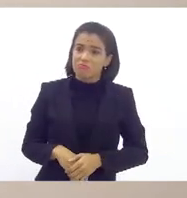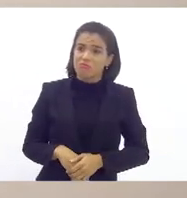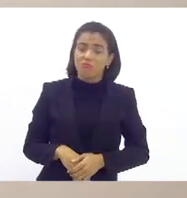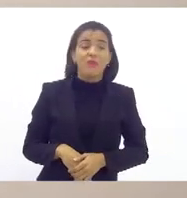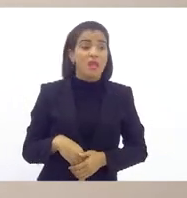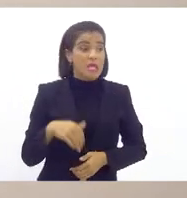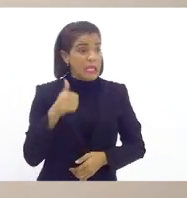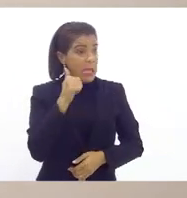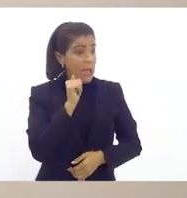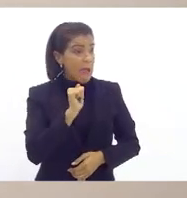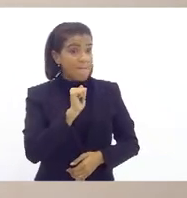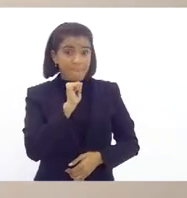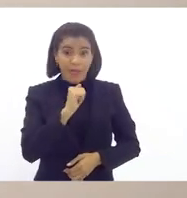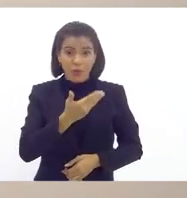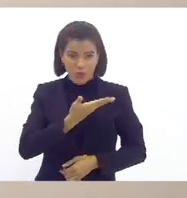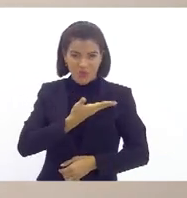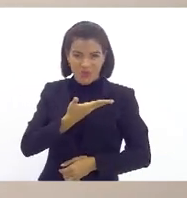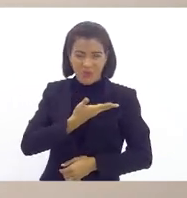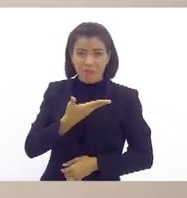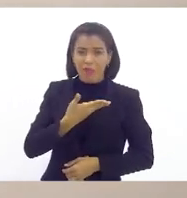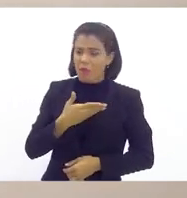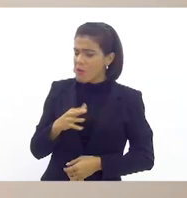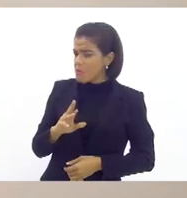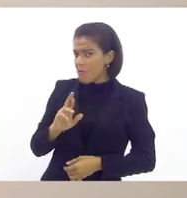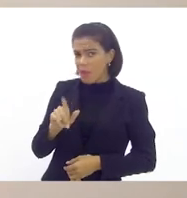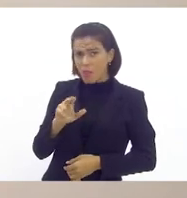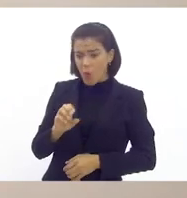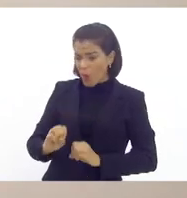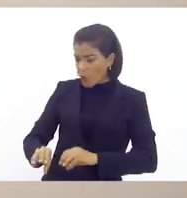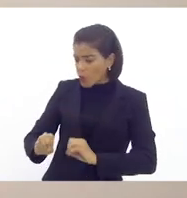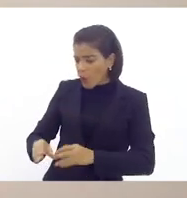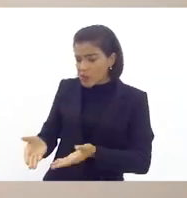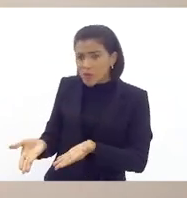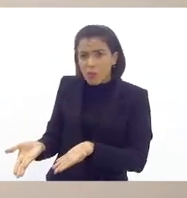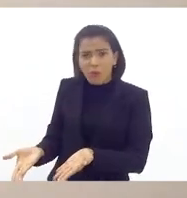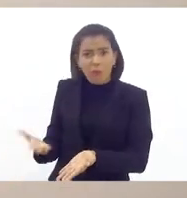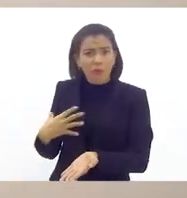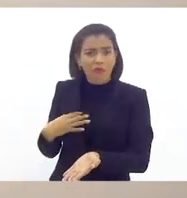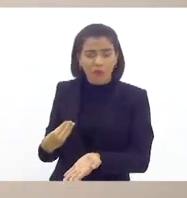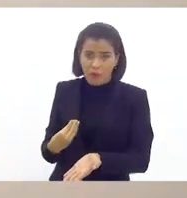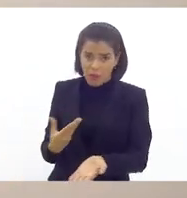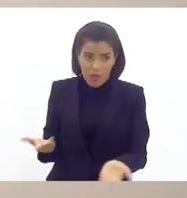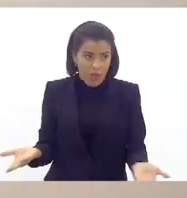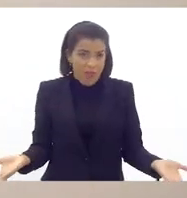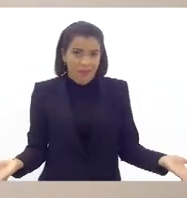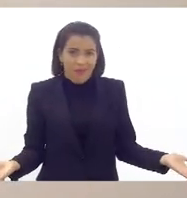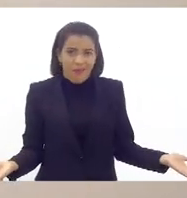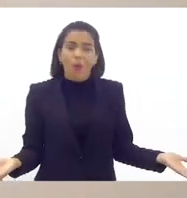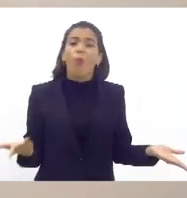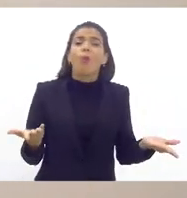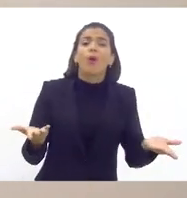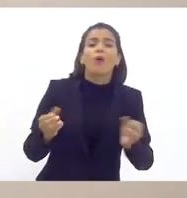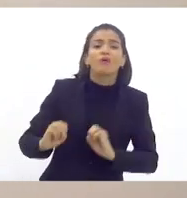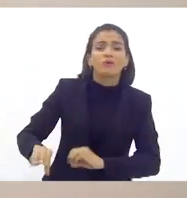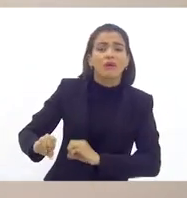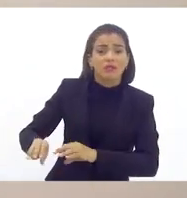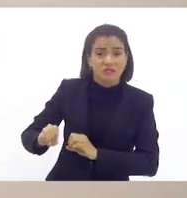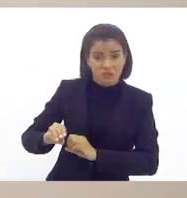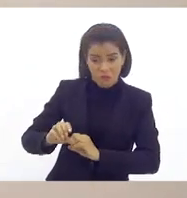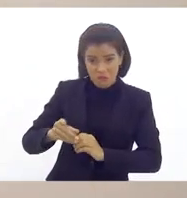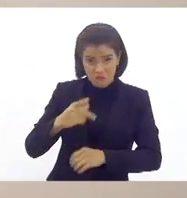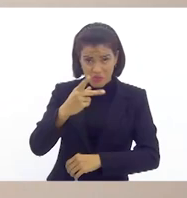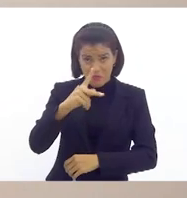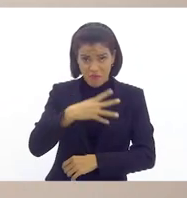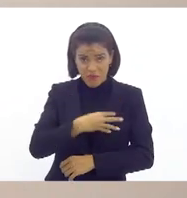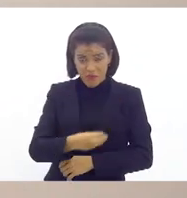E a mãe do amigo falou assim, mas essa não é a educação que eu dou para o meu filho. Eu falei, ué, mas qual é a educação que você dá para o seu filho?